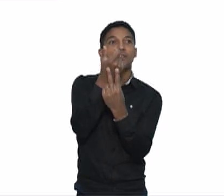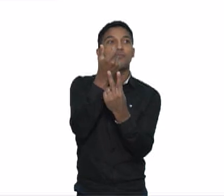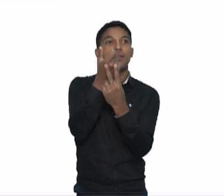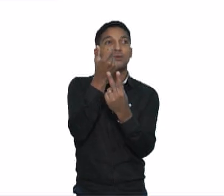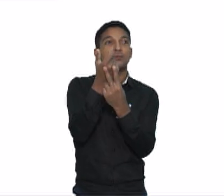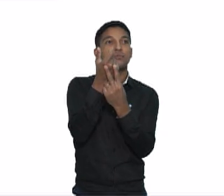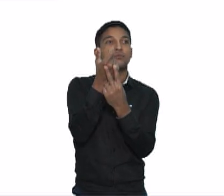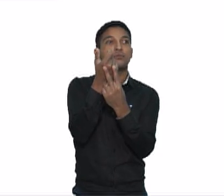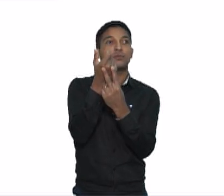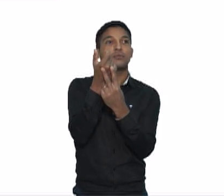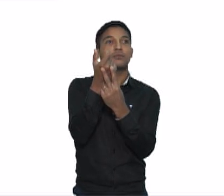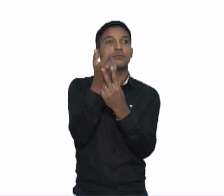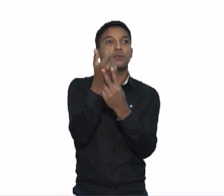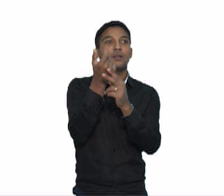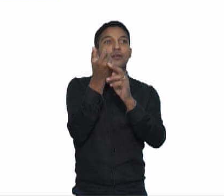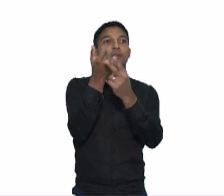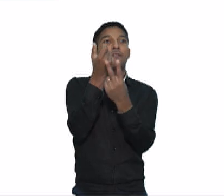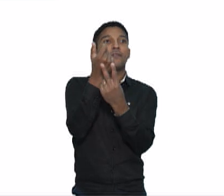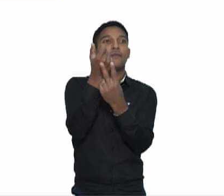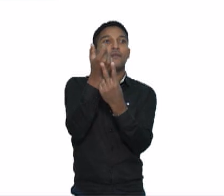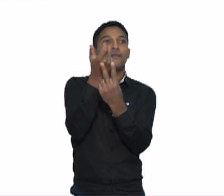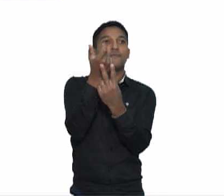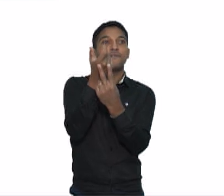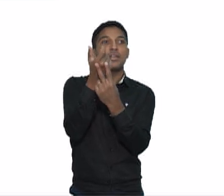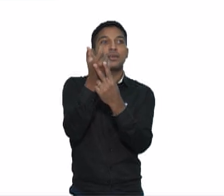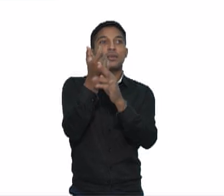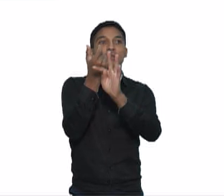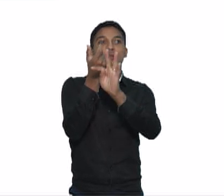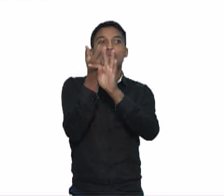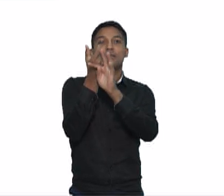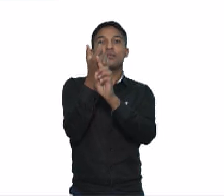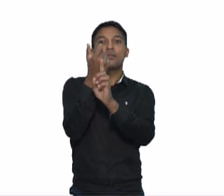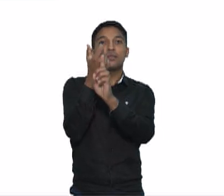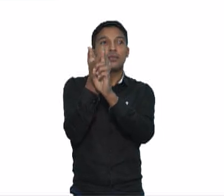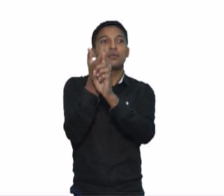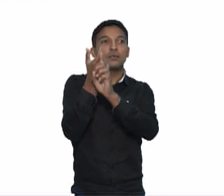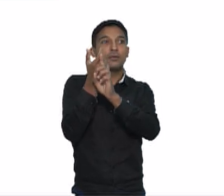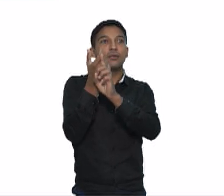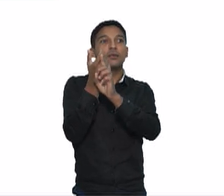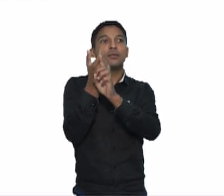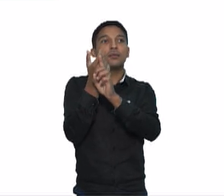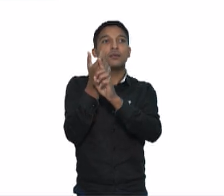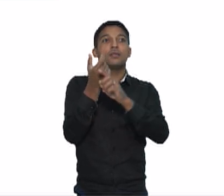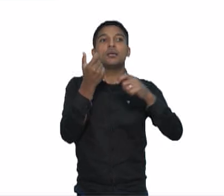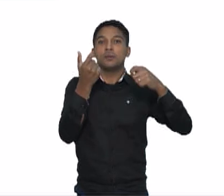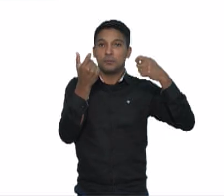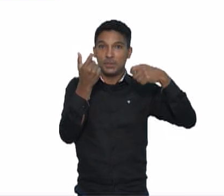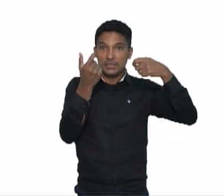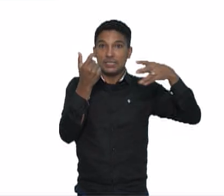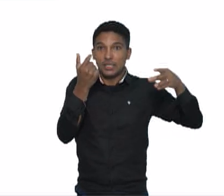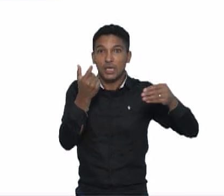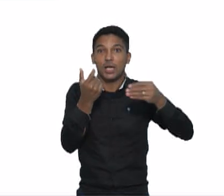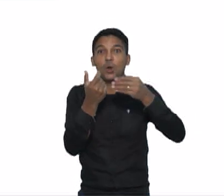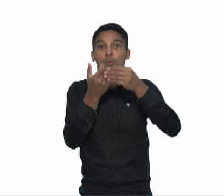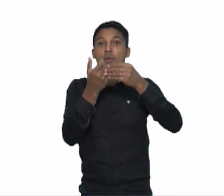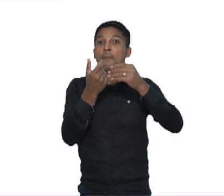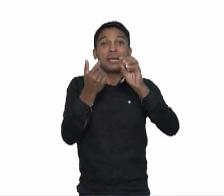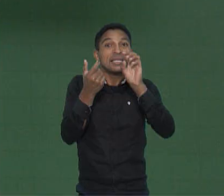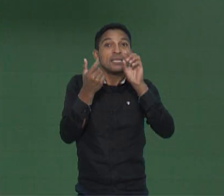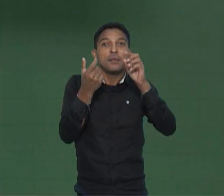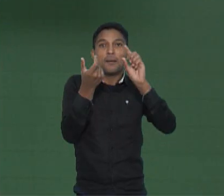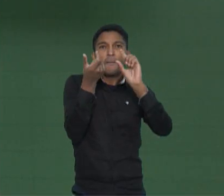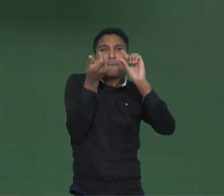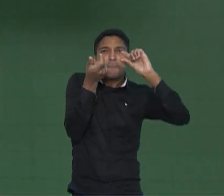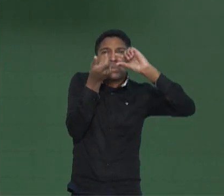Exercício número 4, bem sobre essa sinopse, esse trecho. Temos aí algumas palavras destacadas e